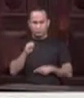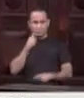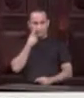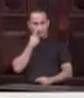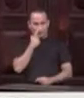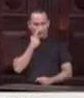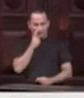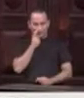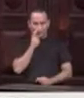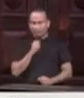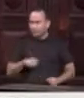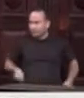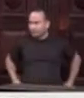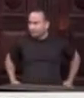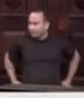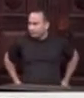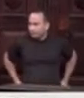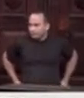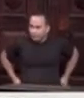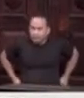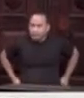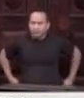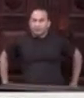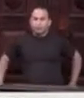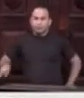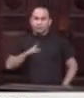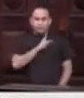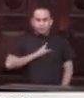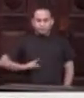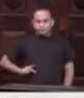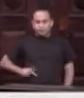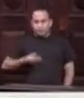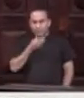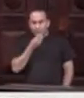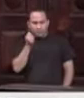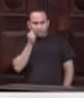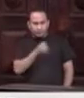Senhor presidente, senhoras e senhores deputados.